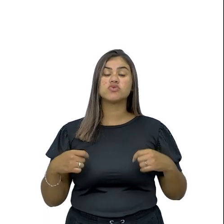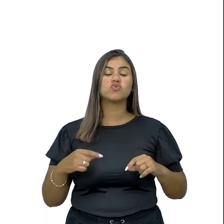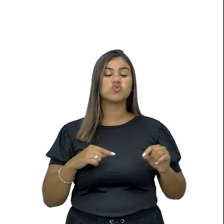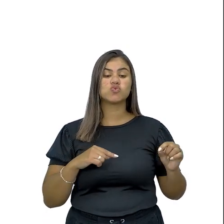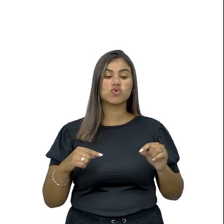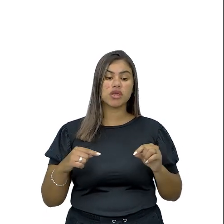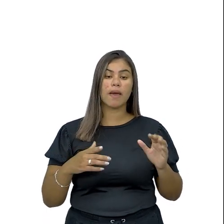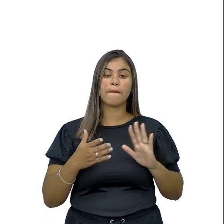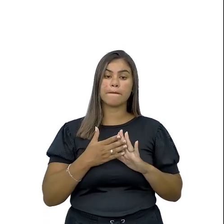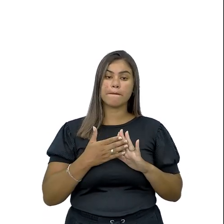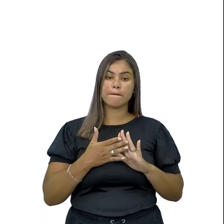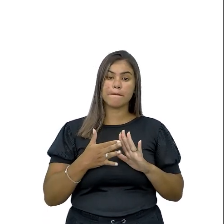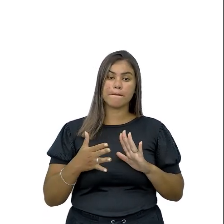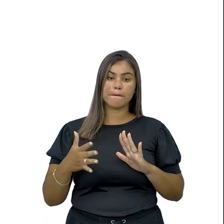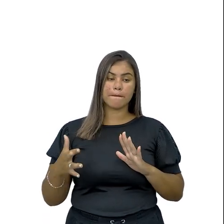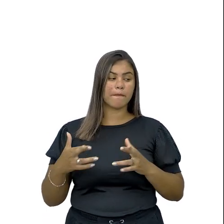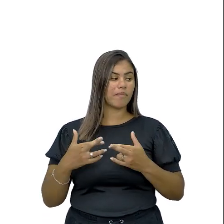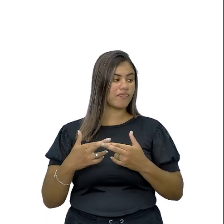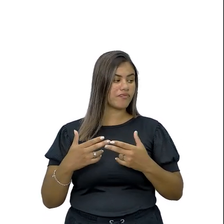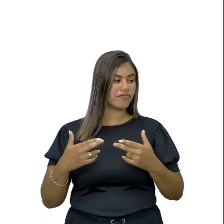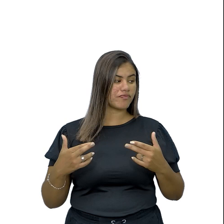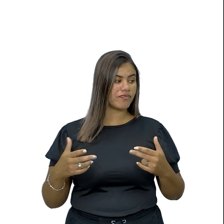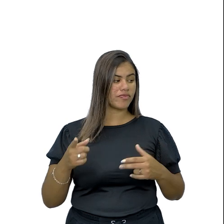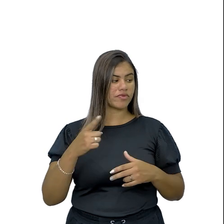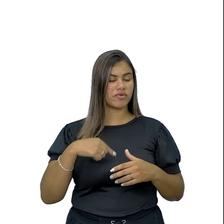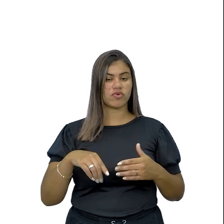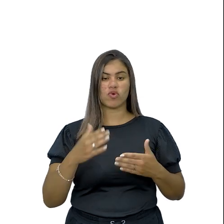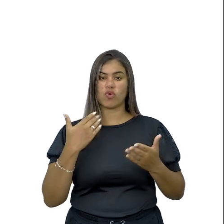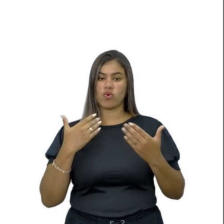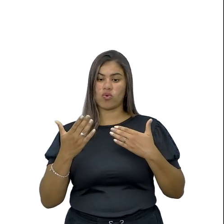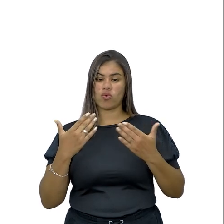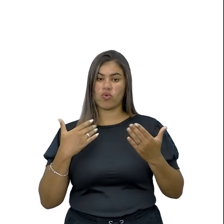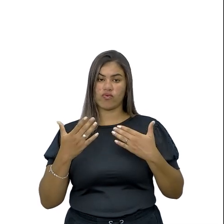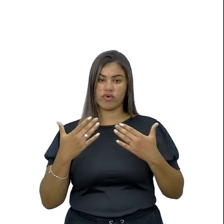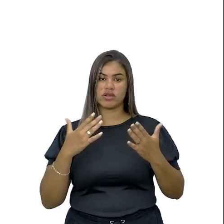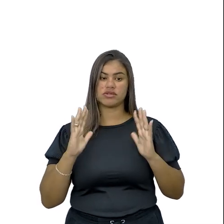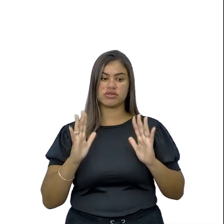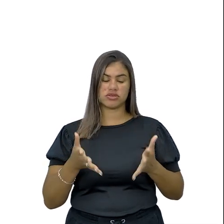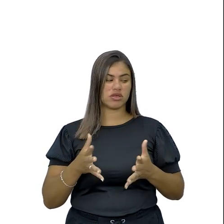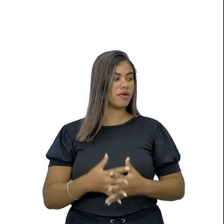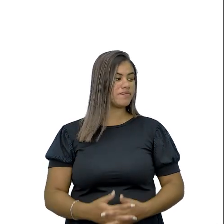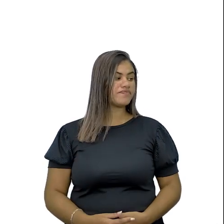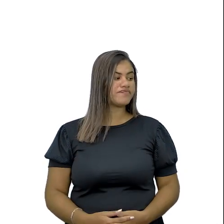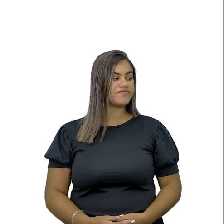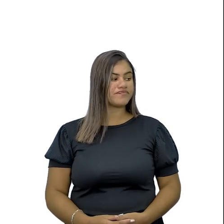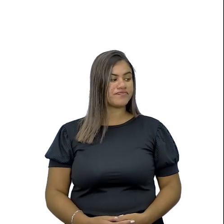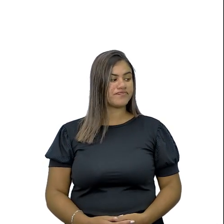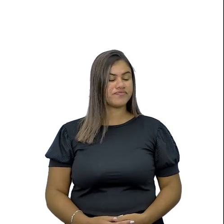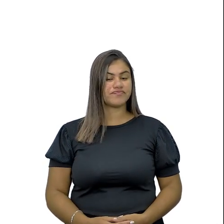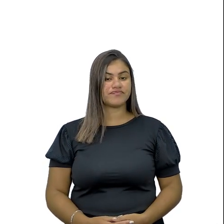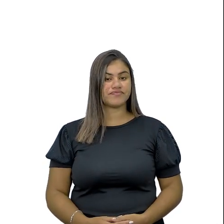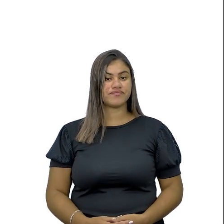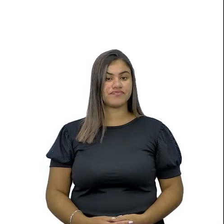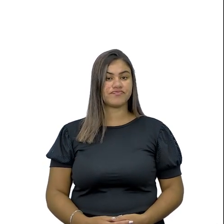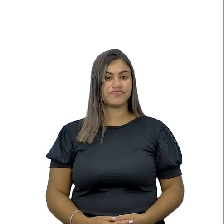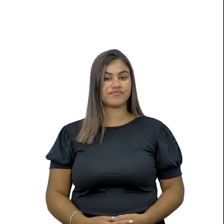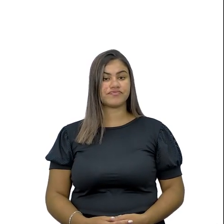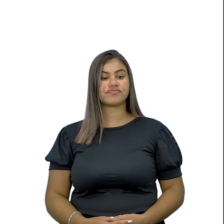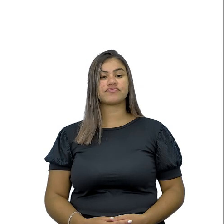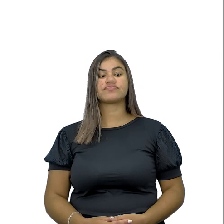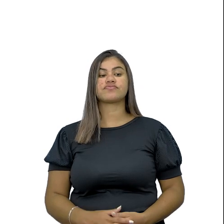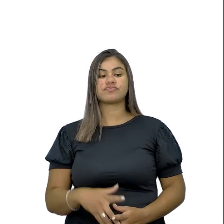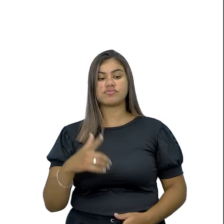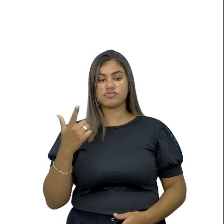momentos para todos aqueles itens que nós já conversamos anteriormente. Tá bem, pessoal? E aí, então, ele traz mais um